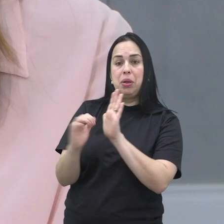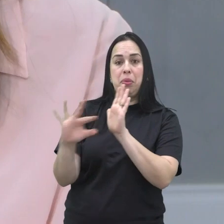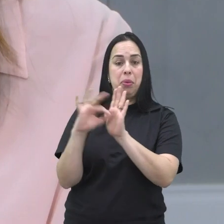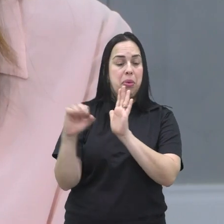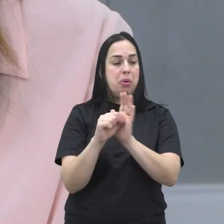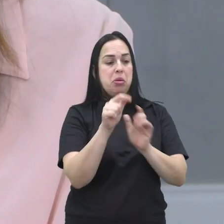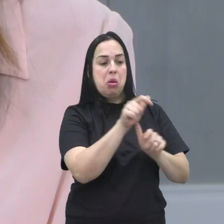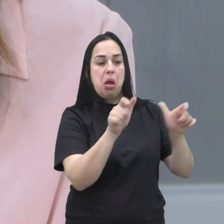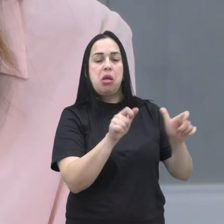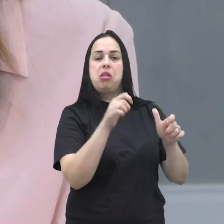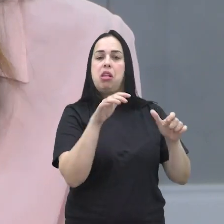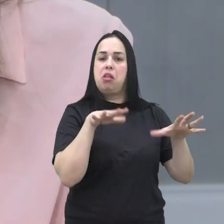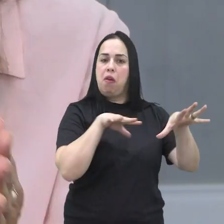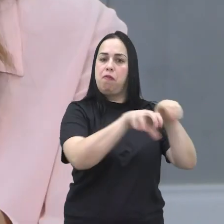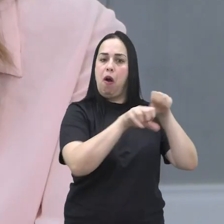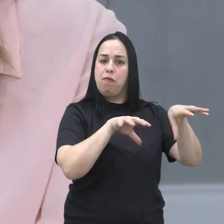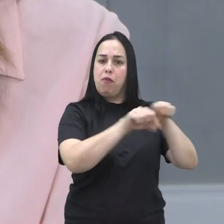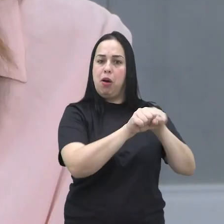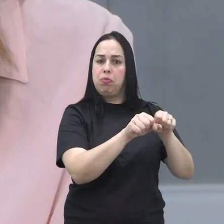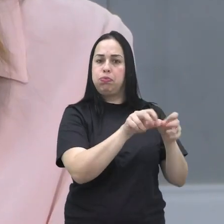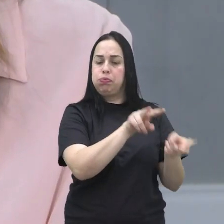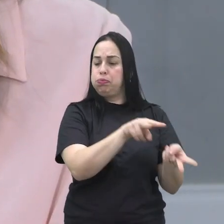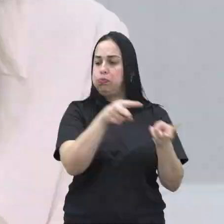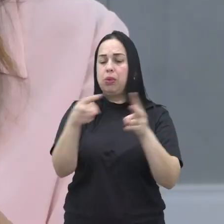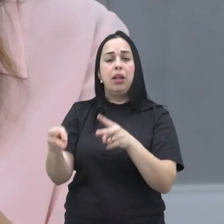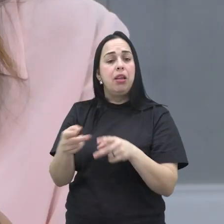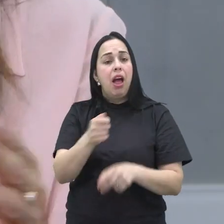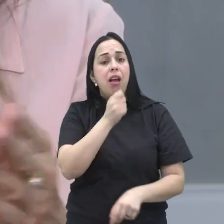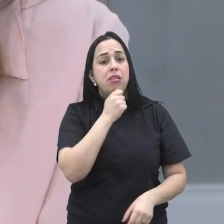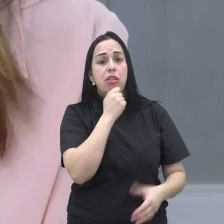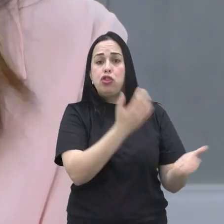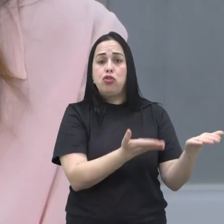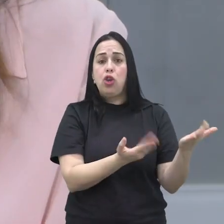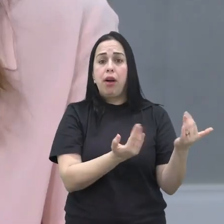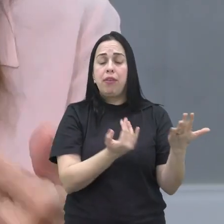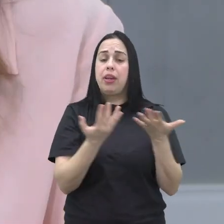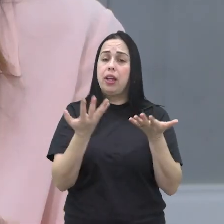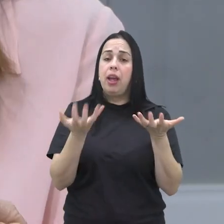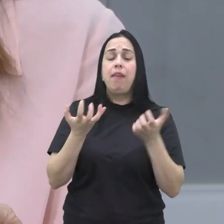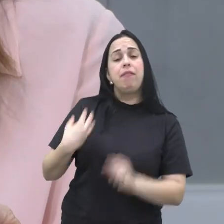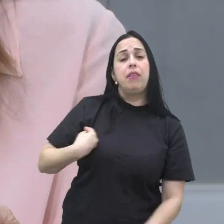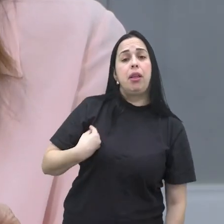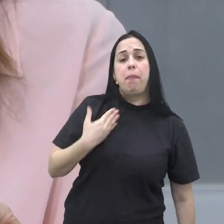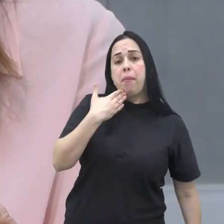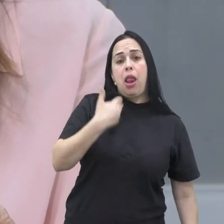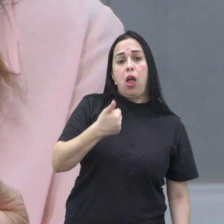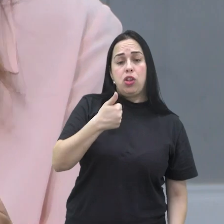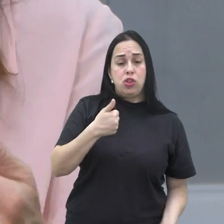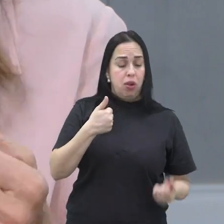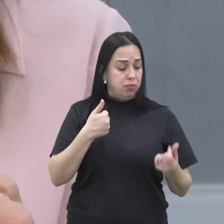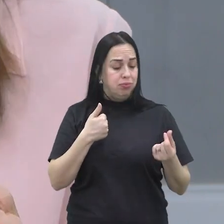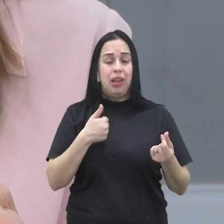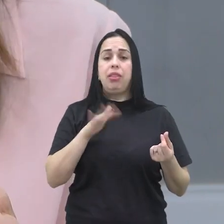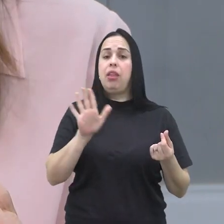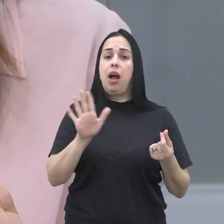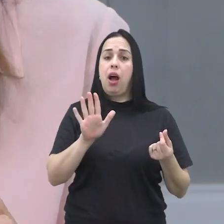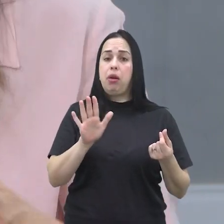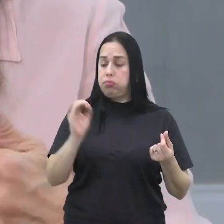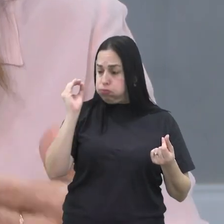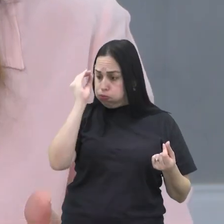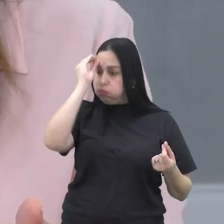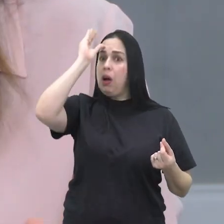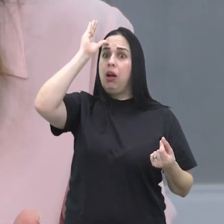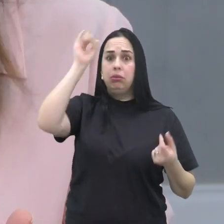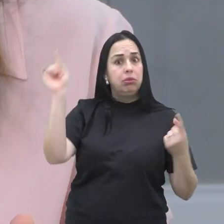alunos formados no ensino médio e esses alunos que são jovens, que querem uma vida melhor, não só financeiramente,